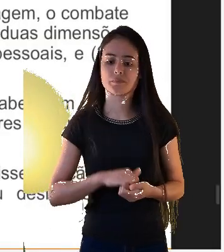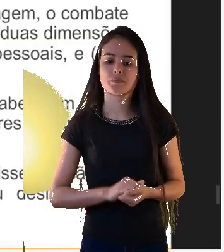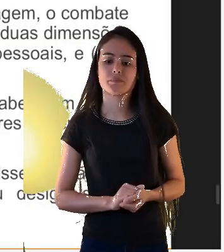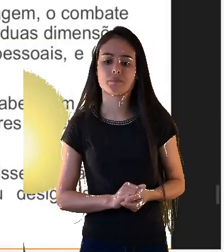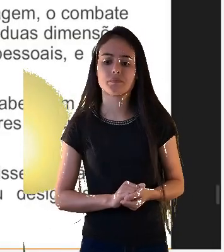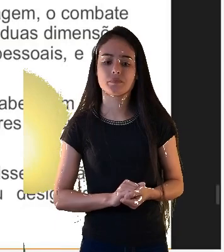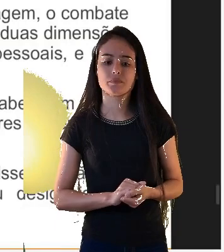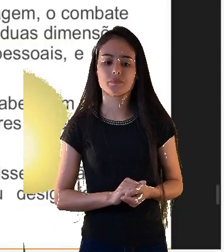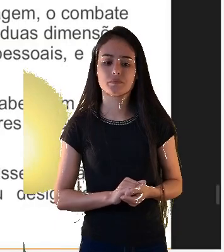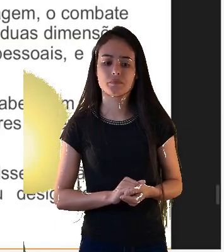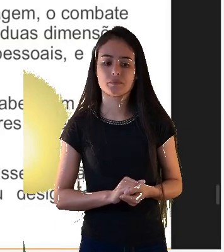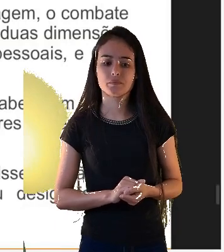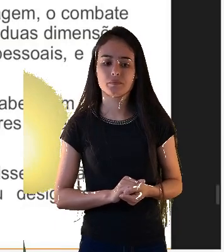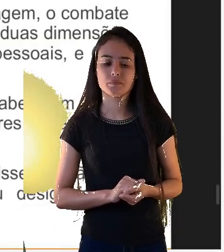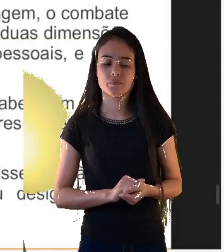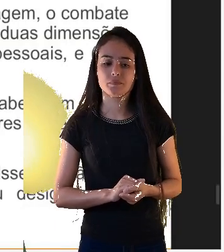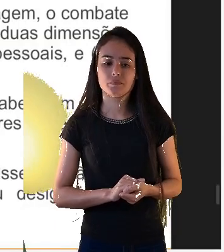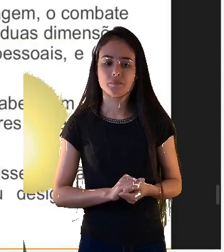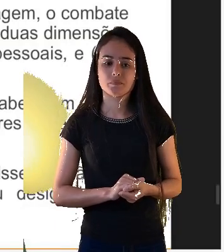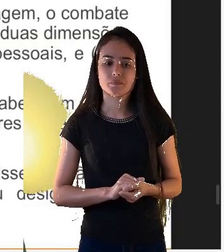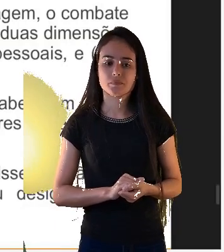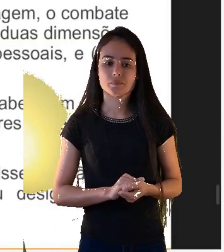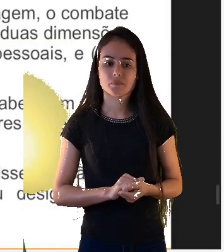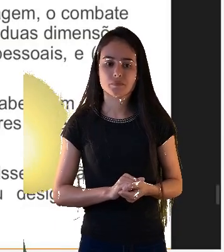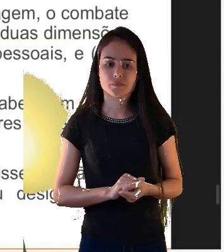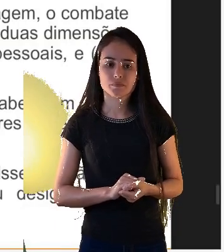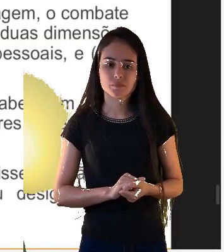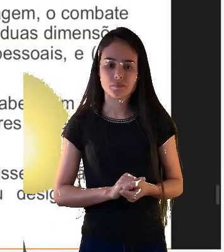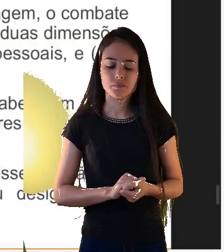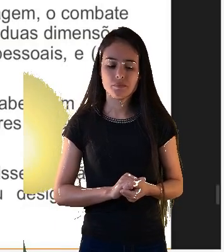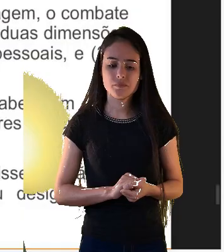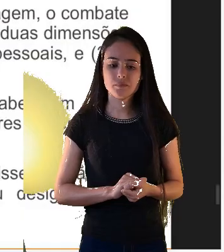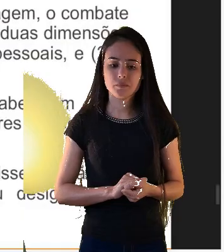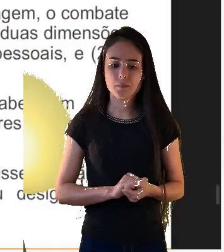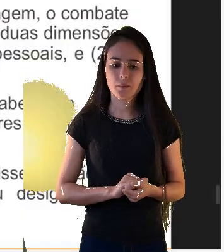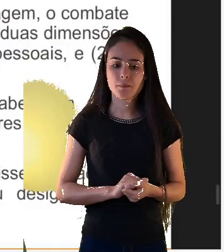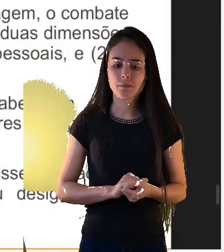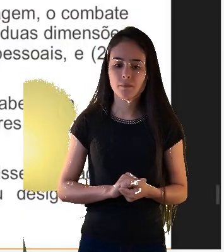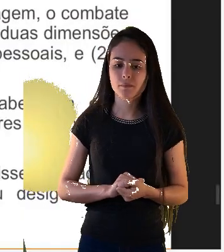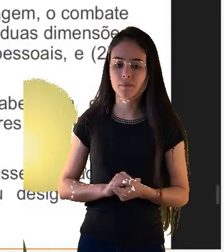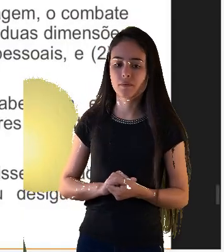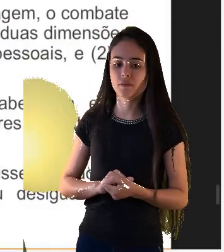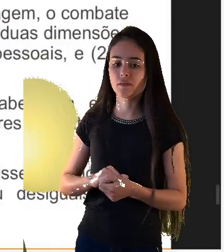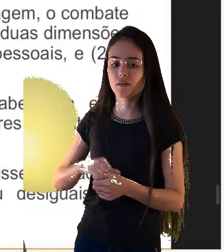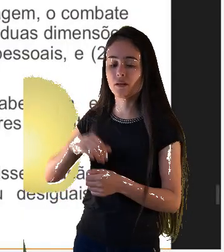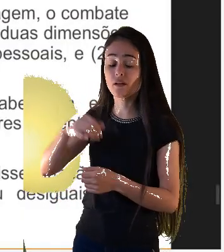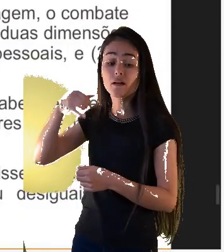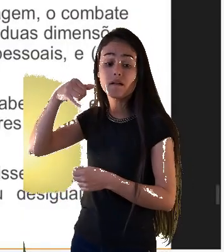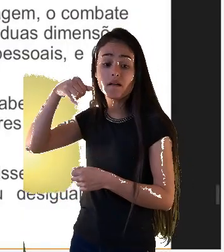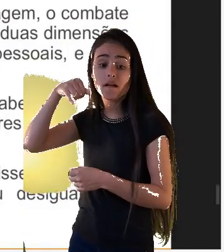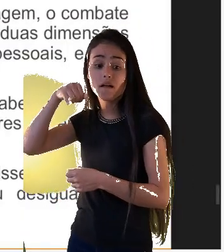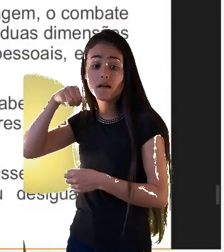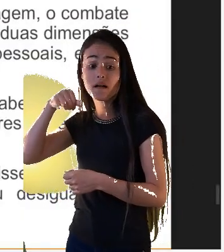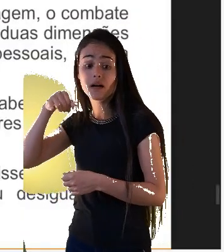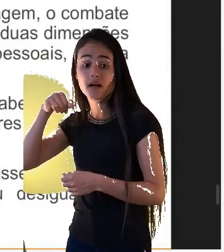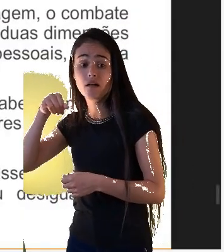servidores e usuários dos serviços, e a segunda tinha a ver com a